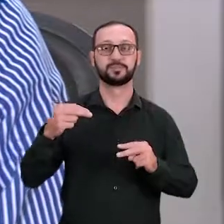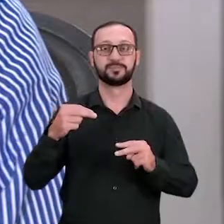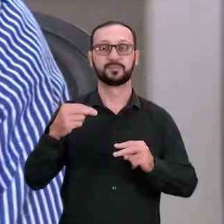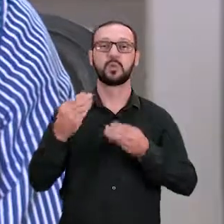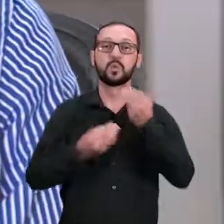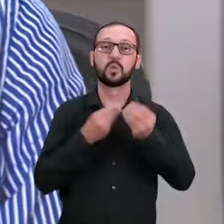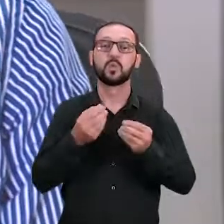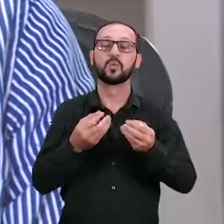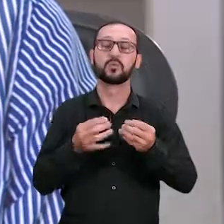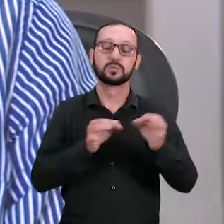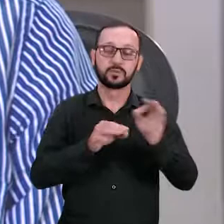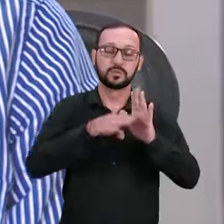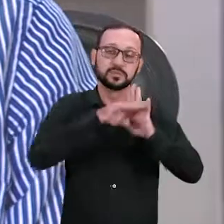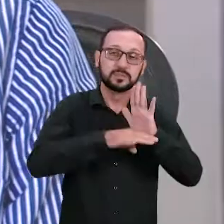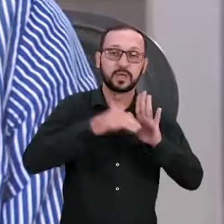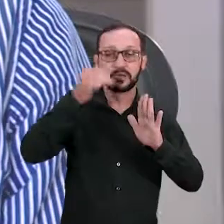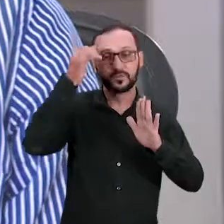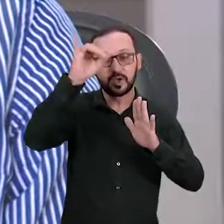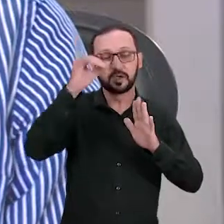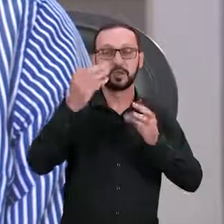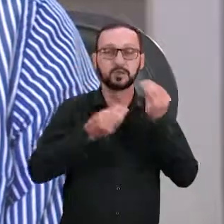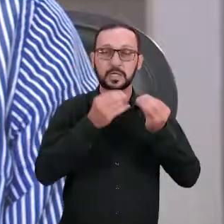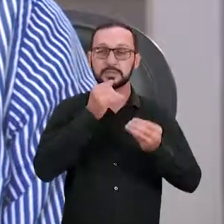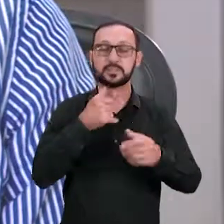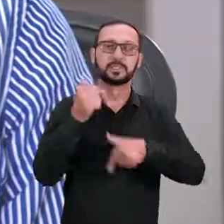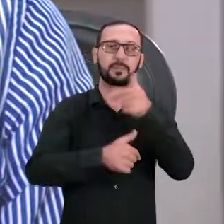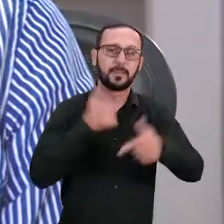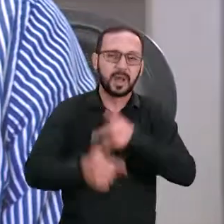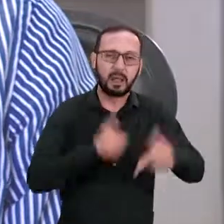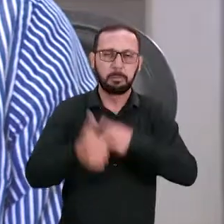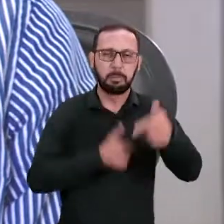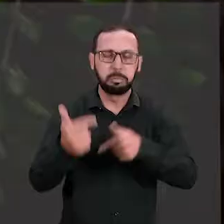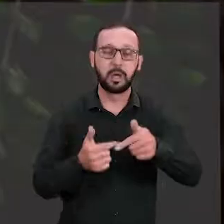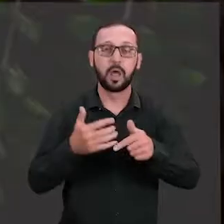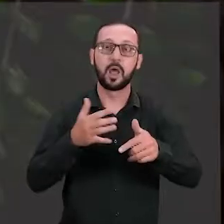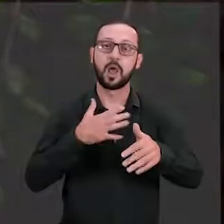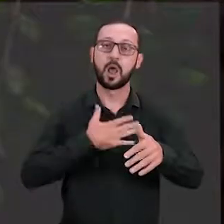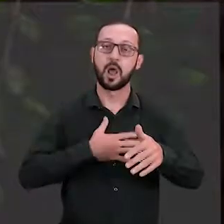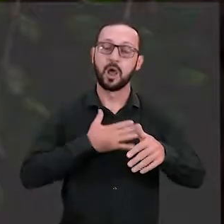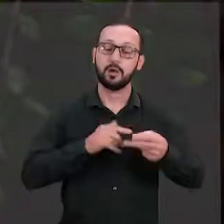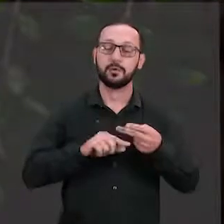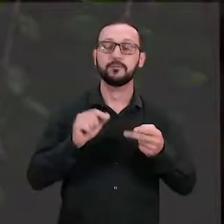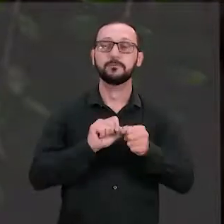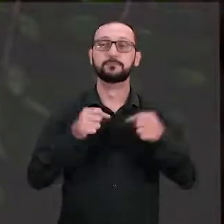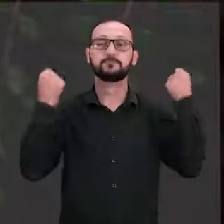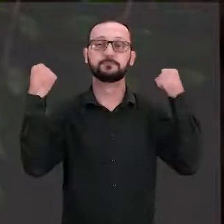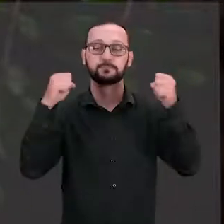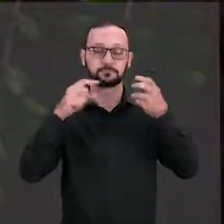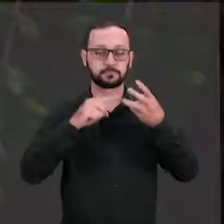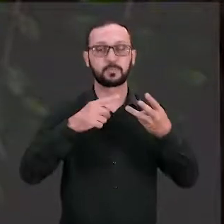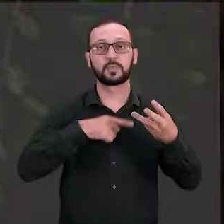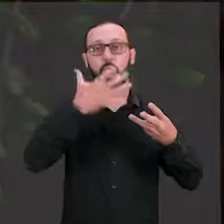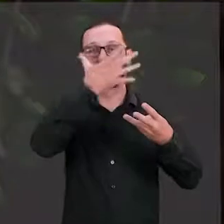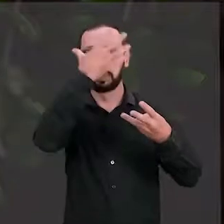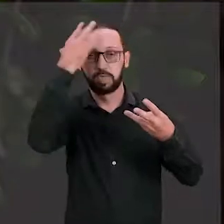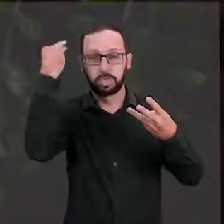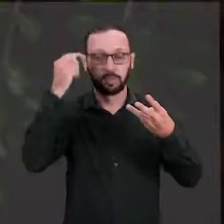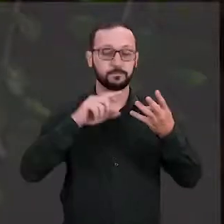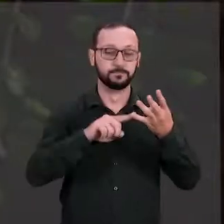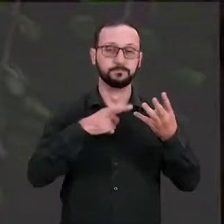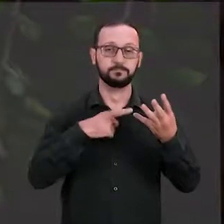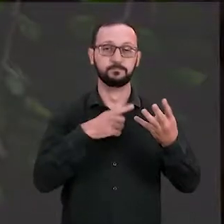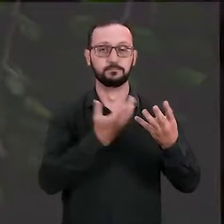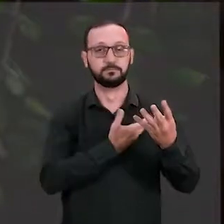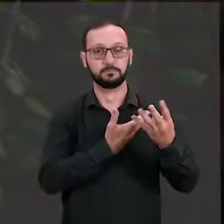você vai fazer medidas preventivas? Evitar o excesso de trabalho, ter a tua atividade física, ter teu lazer,